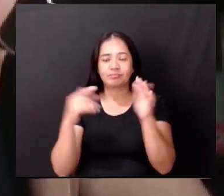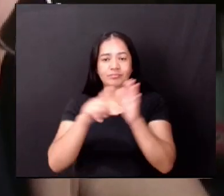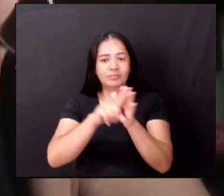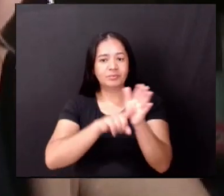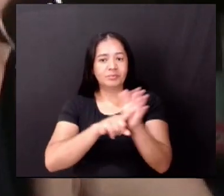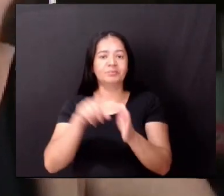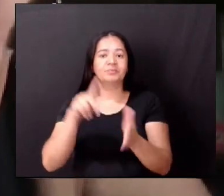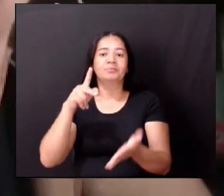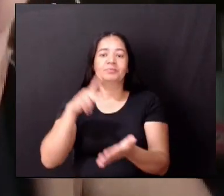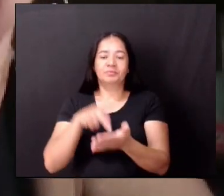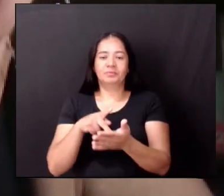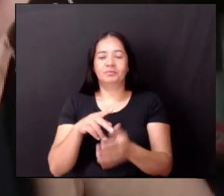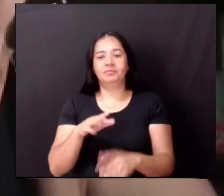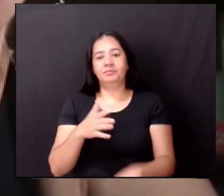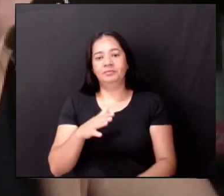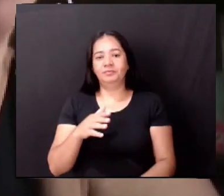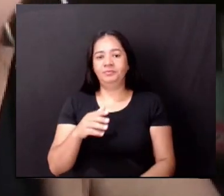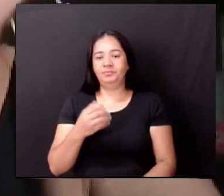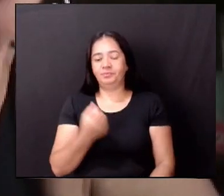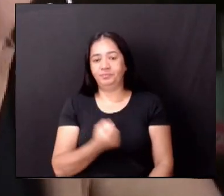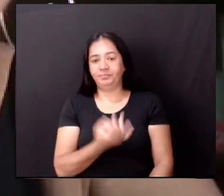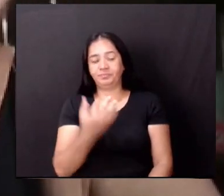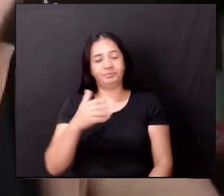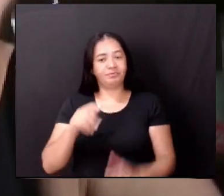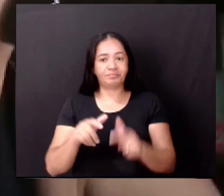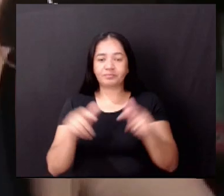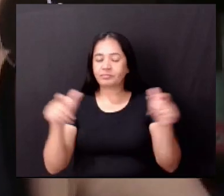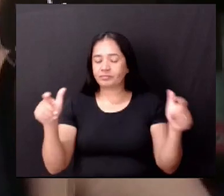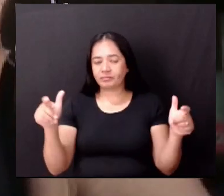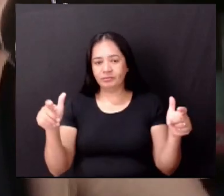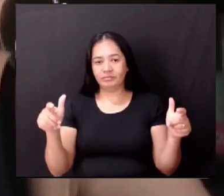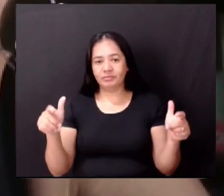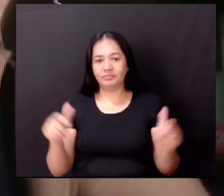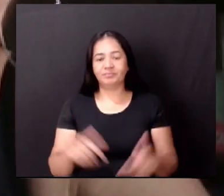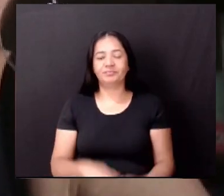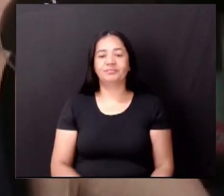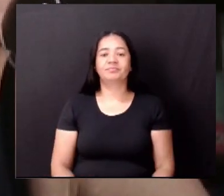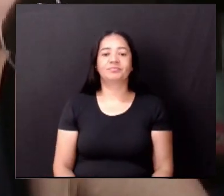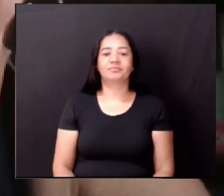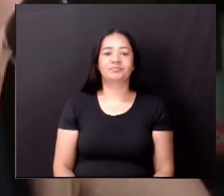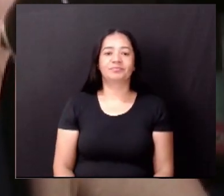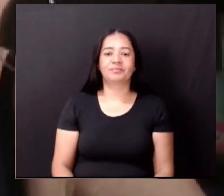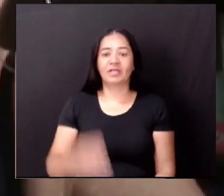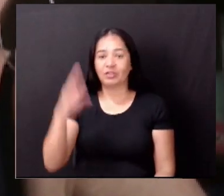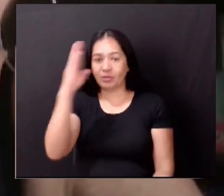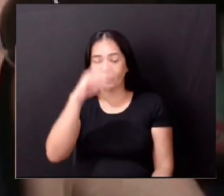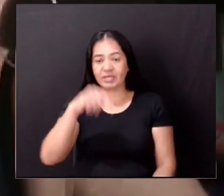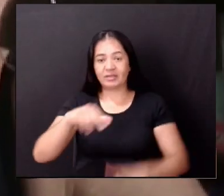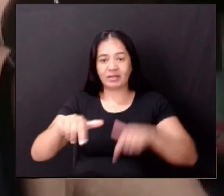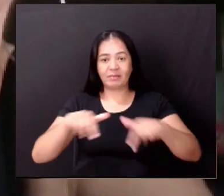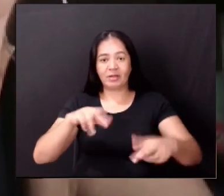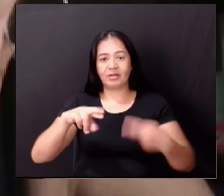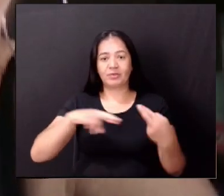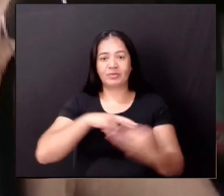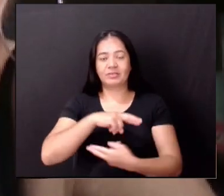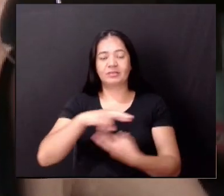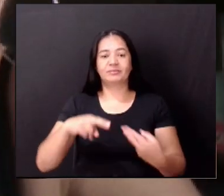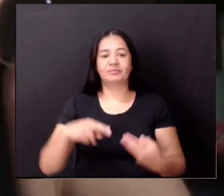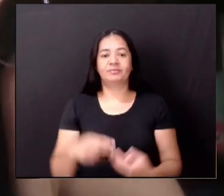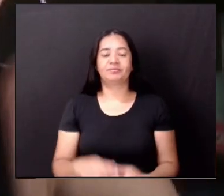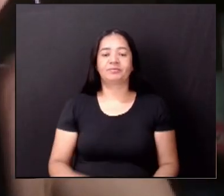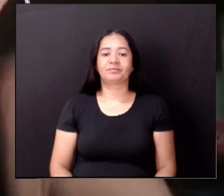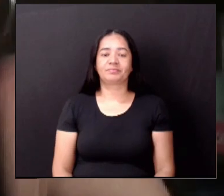tem contabilizado oficialmente. Talvez o número seja muito maior do que esse, né, dos catadores no Brasil, que trabalham